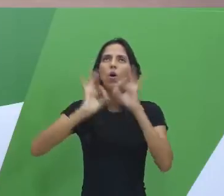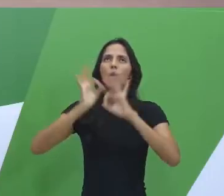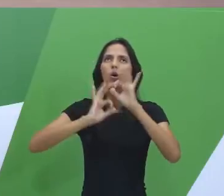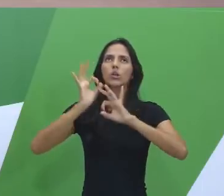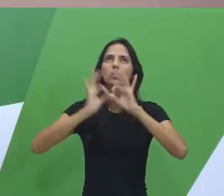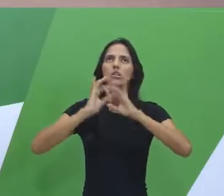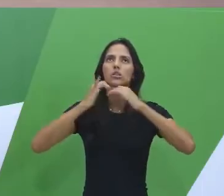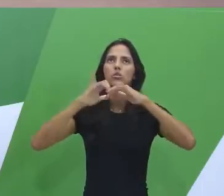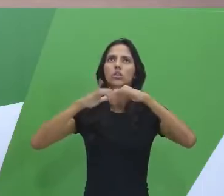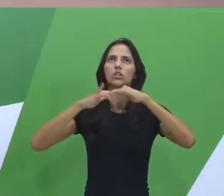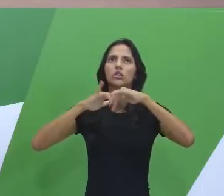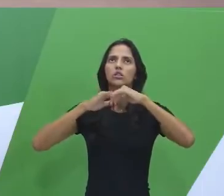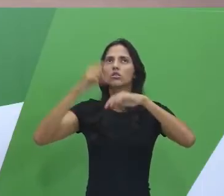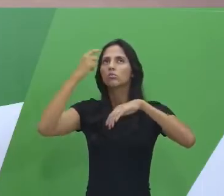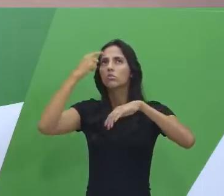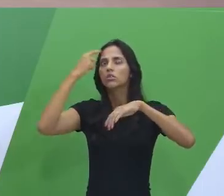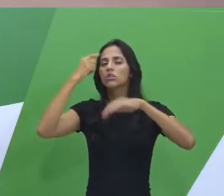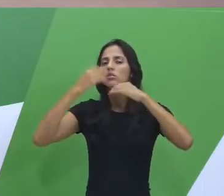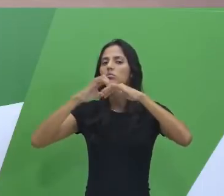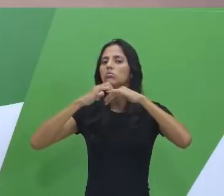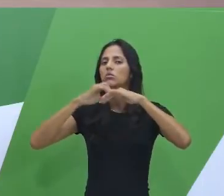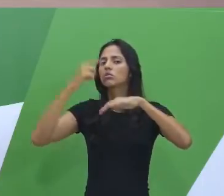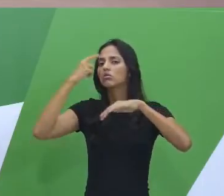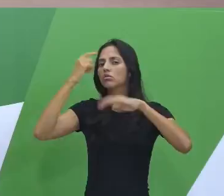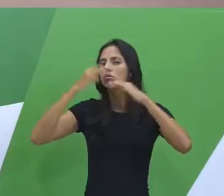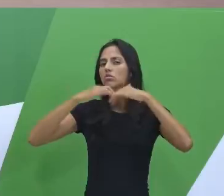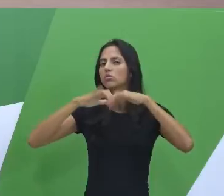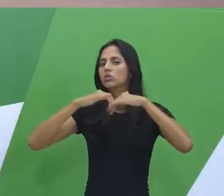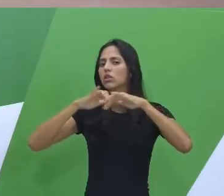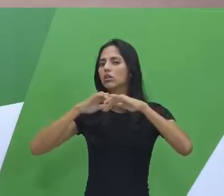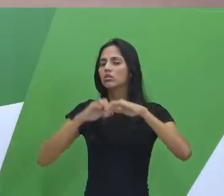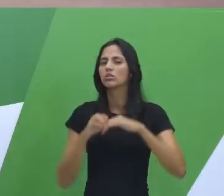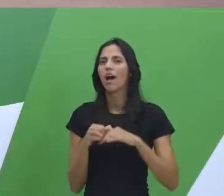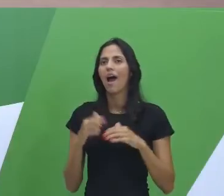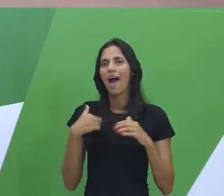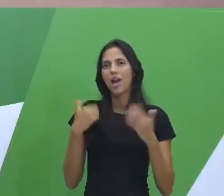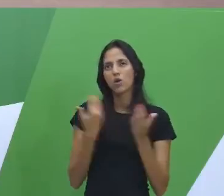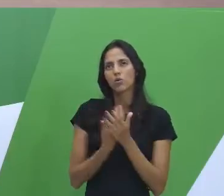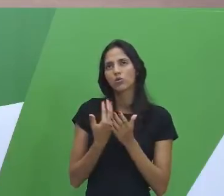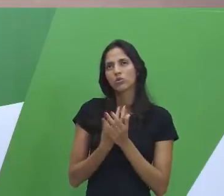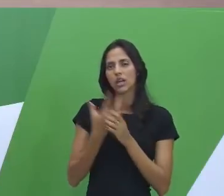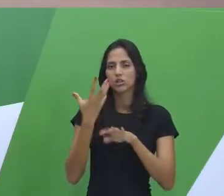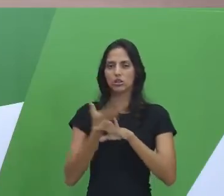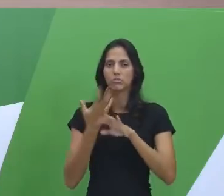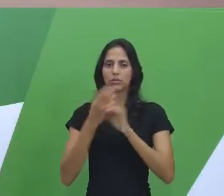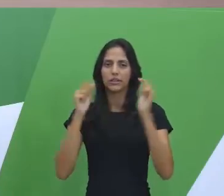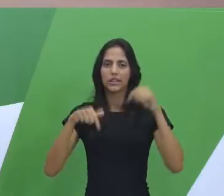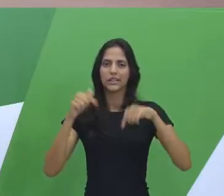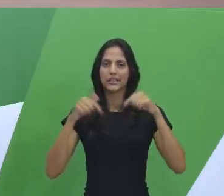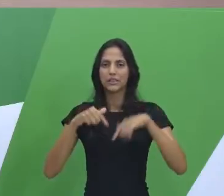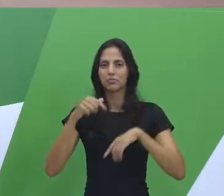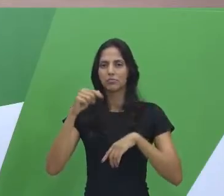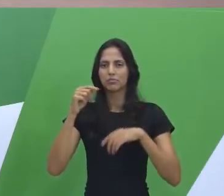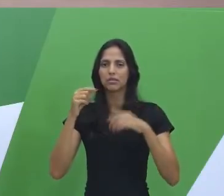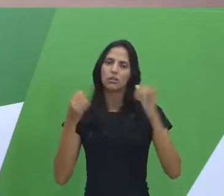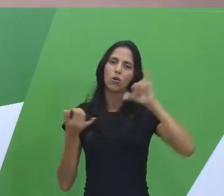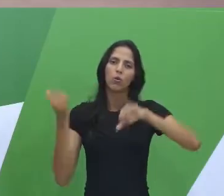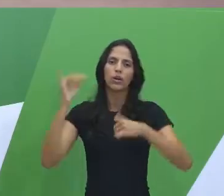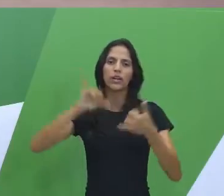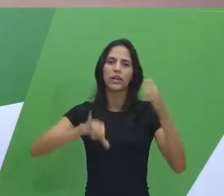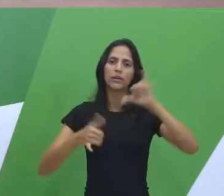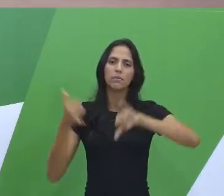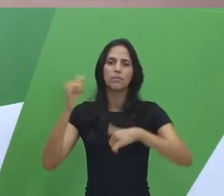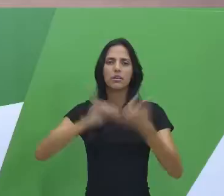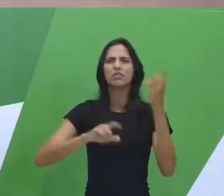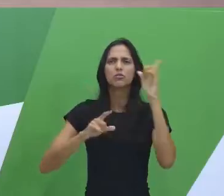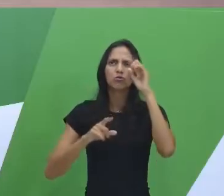Organizar na tua cabeça todo o teu procedimento. Eu vou estudar química. Eu estou com dificuldade em química. Beleza. Qual é a